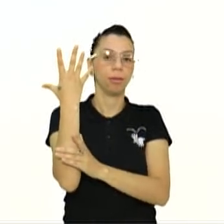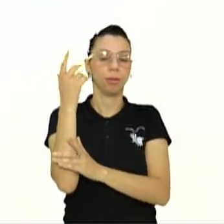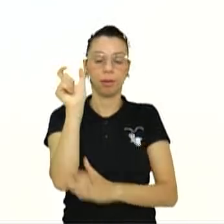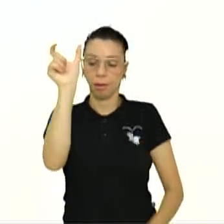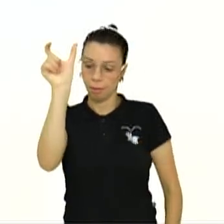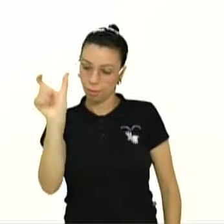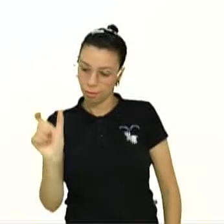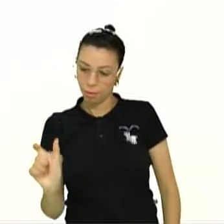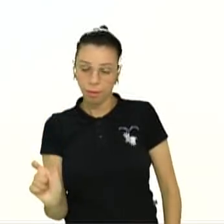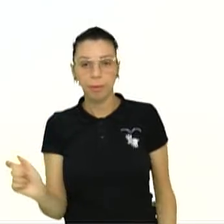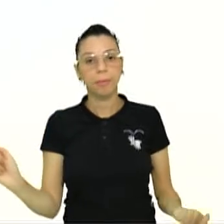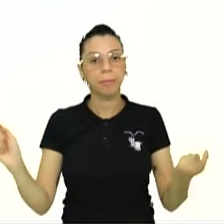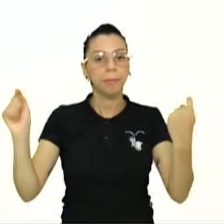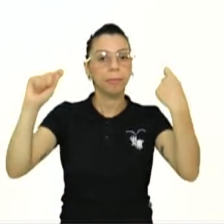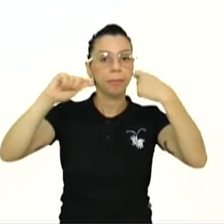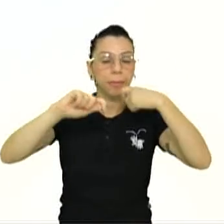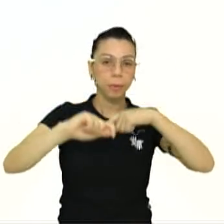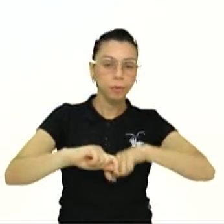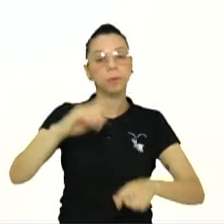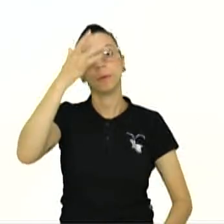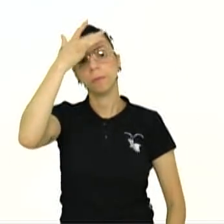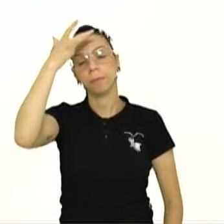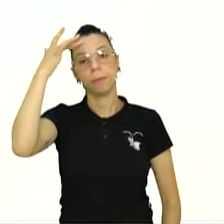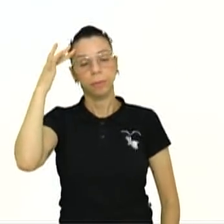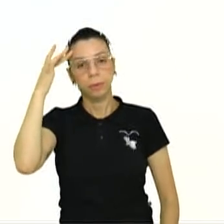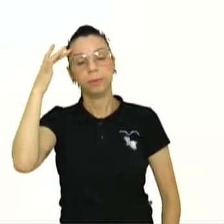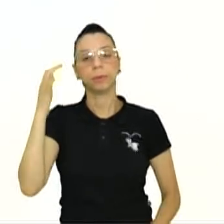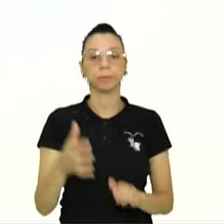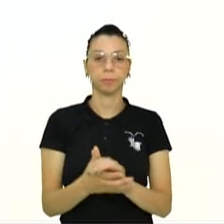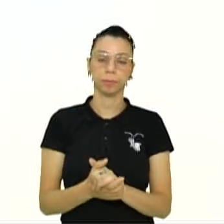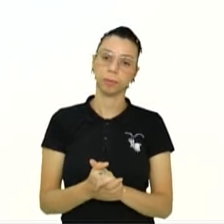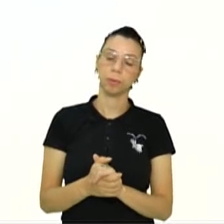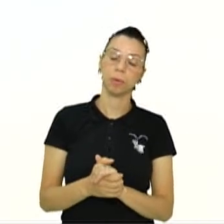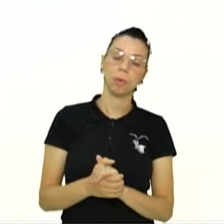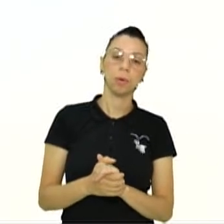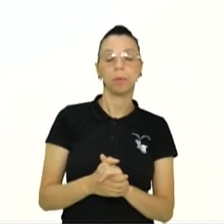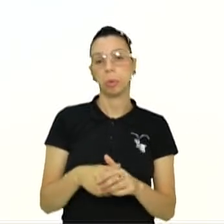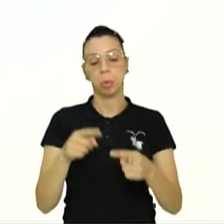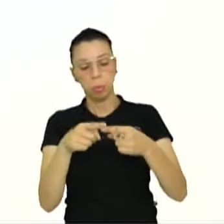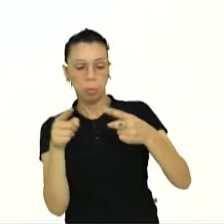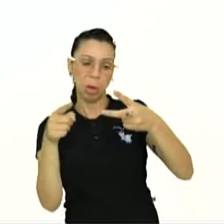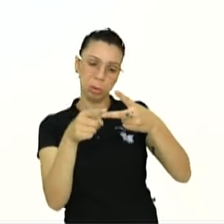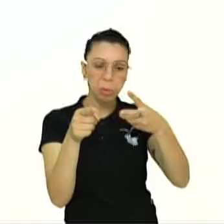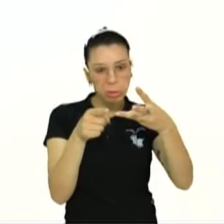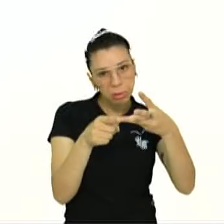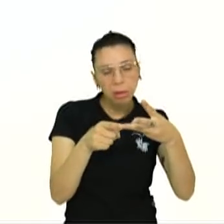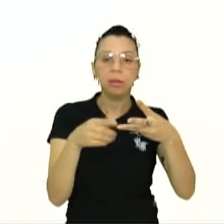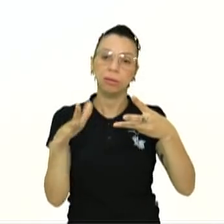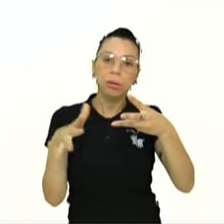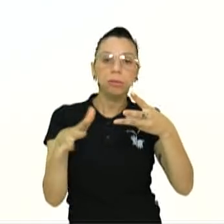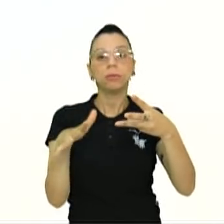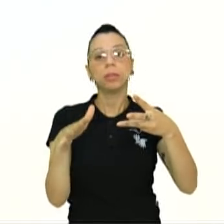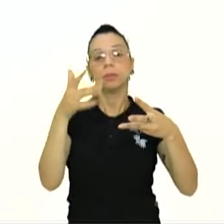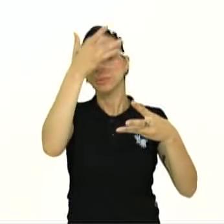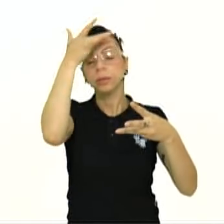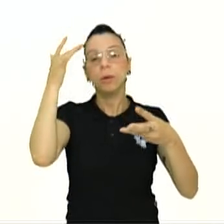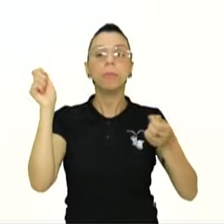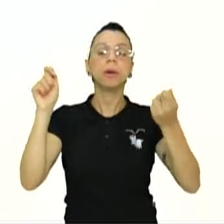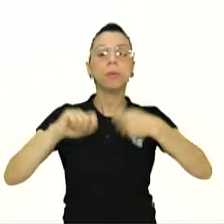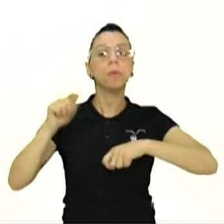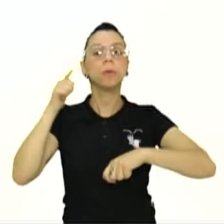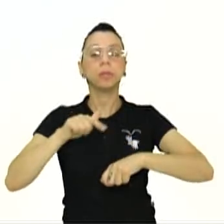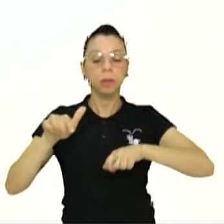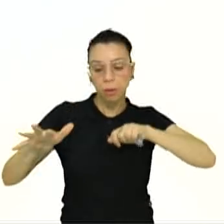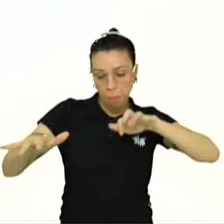personagem, precisa de uma pessoa, 1 ou 2, até 3 pessoas, para poder conduzir